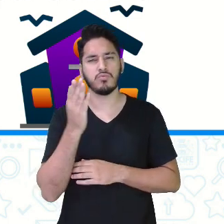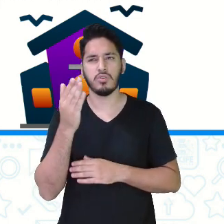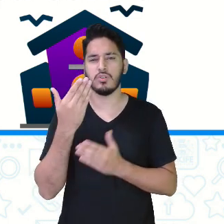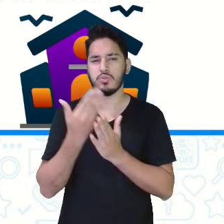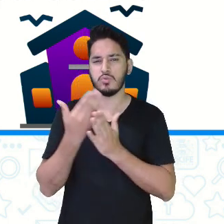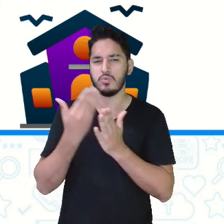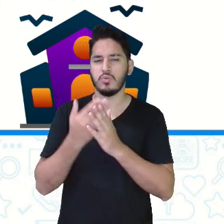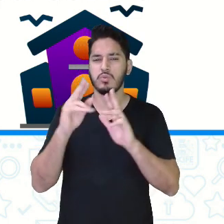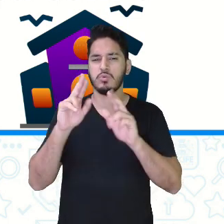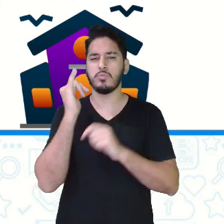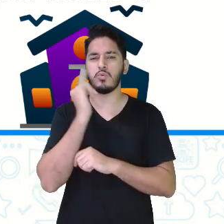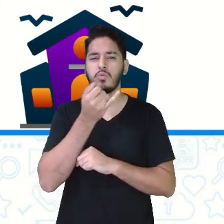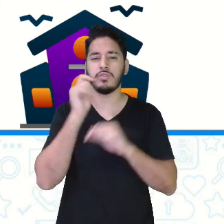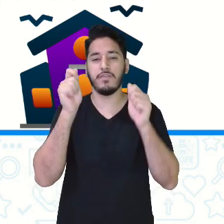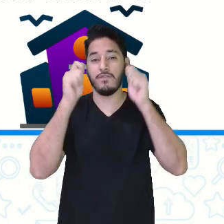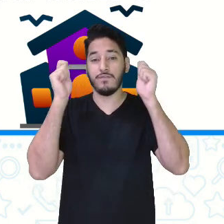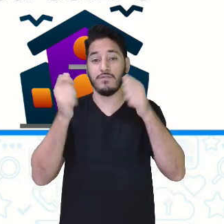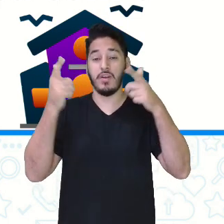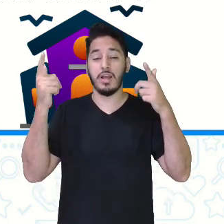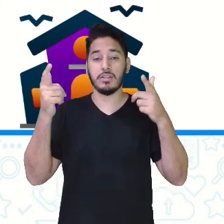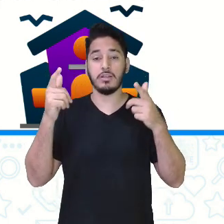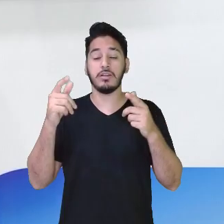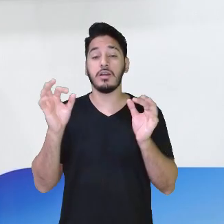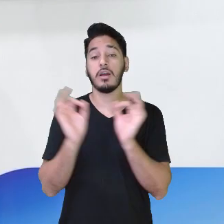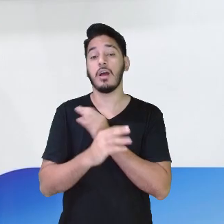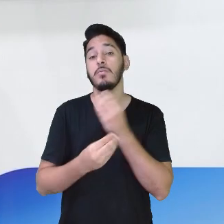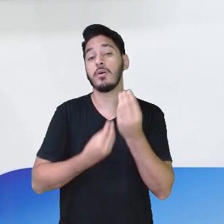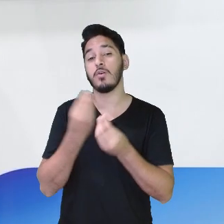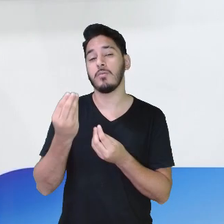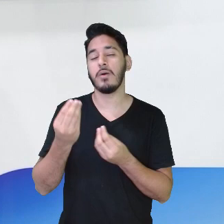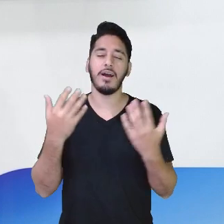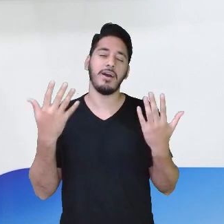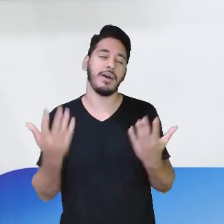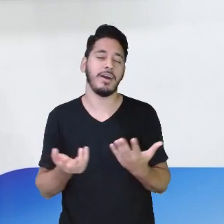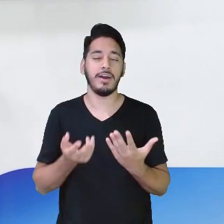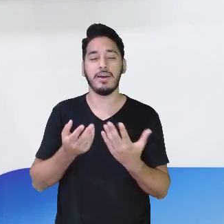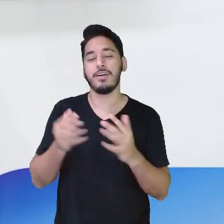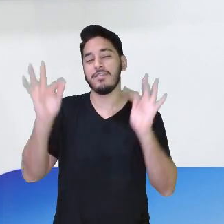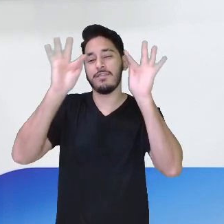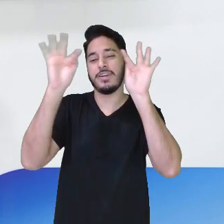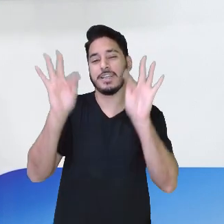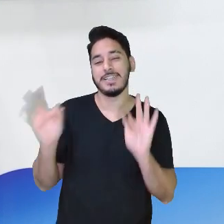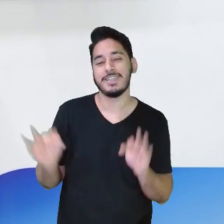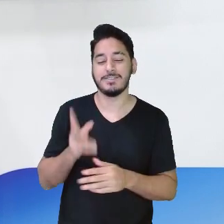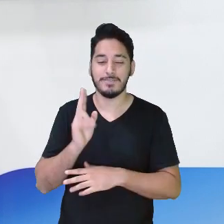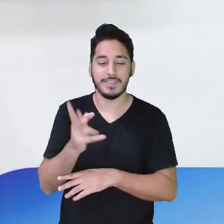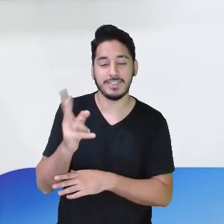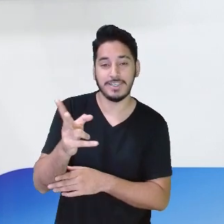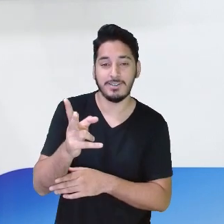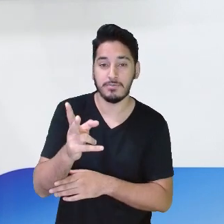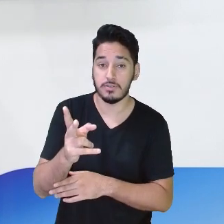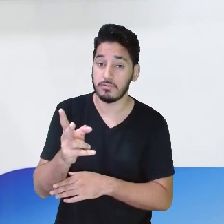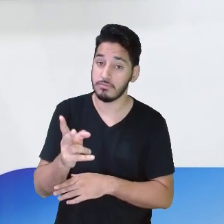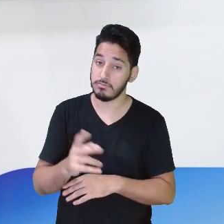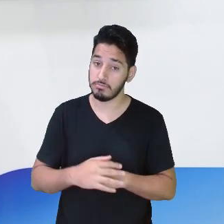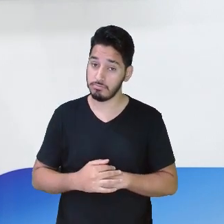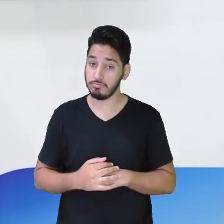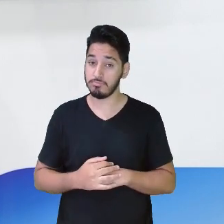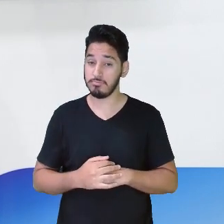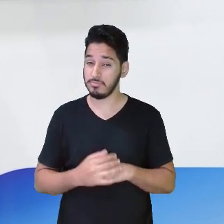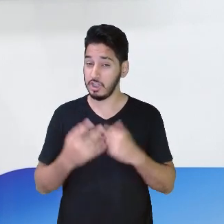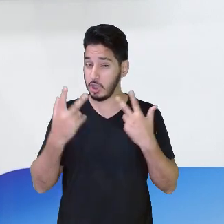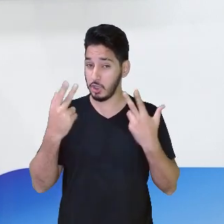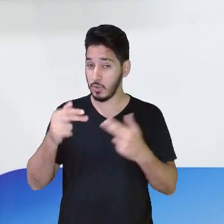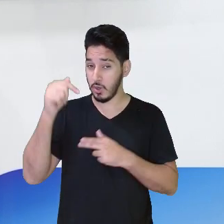ontem, sobre contos de fadas, que termina como? E foram felizes para sempre. Nem sempre